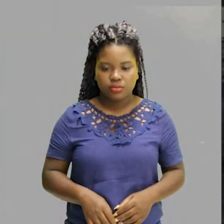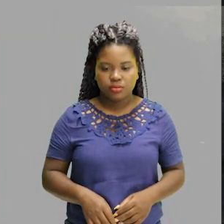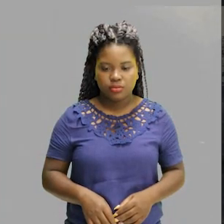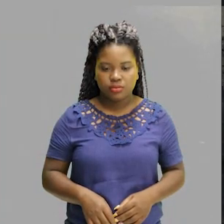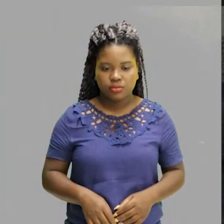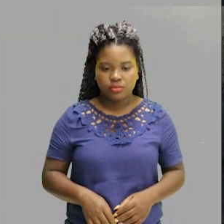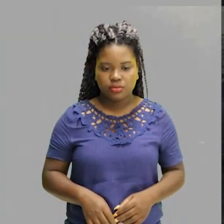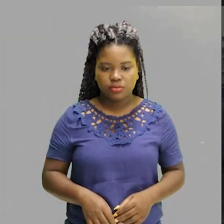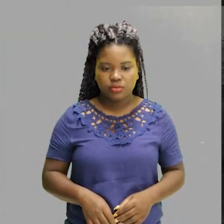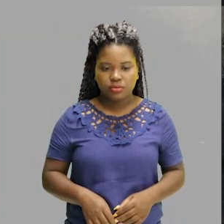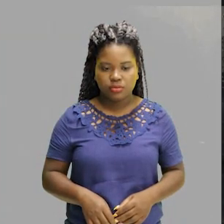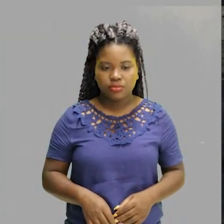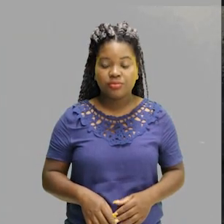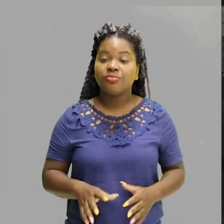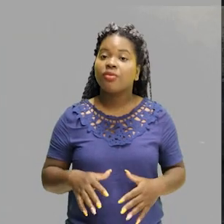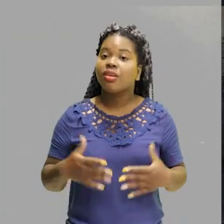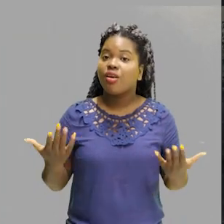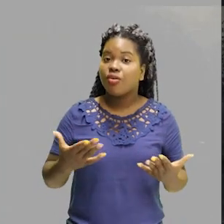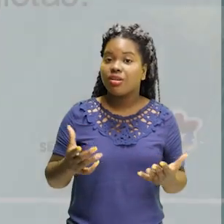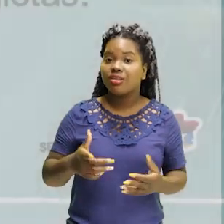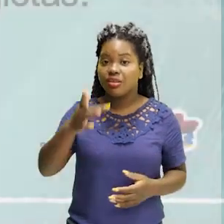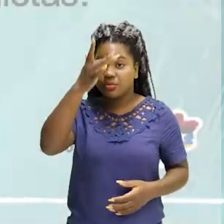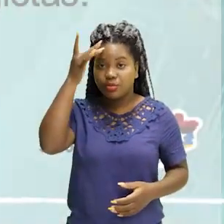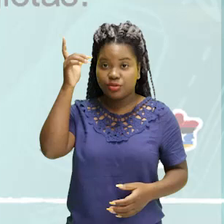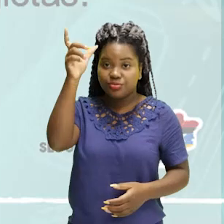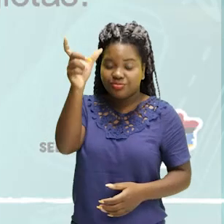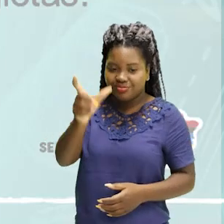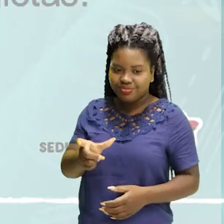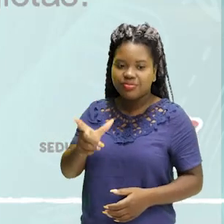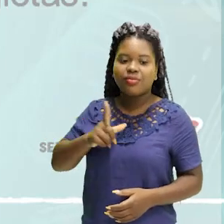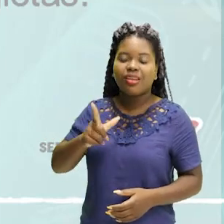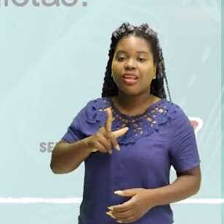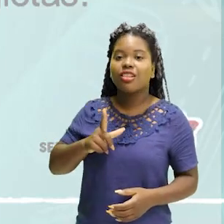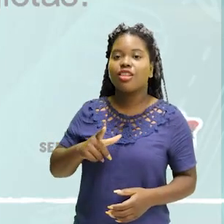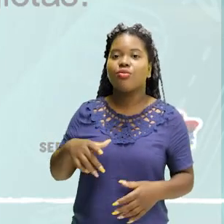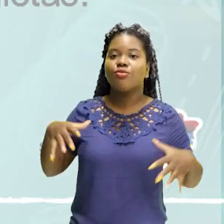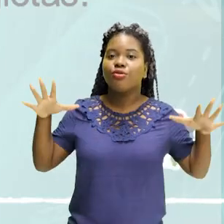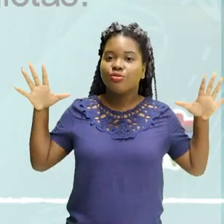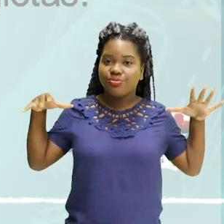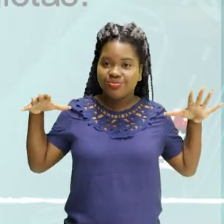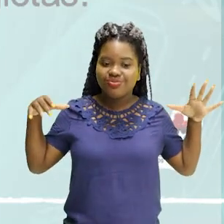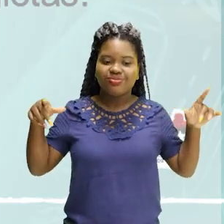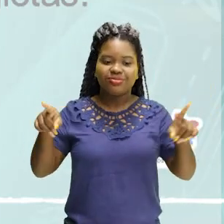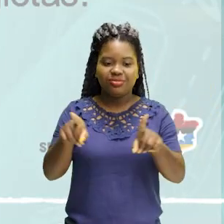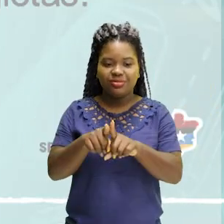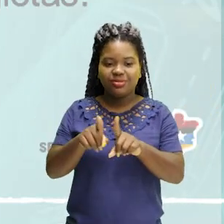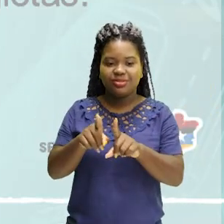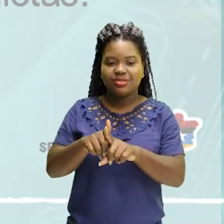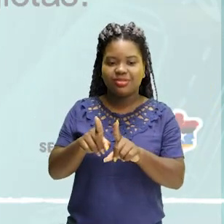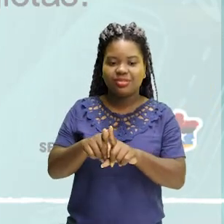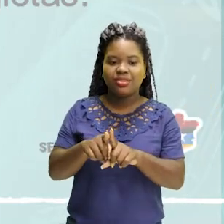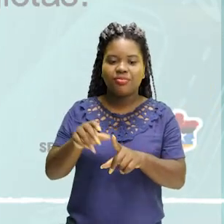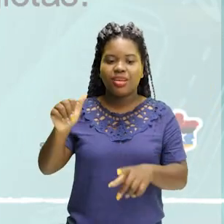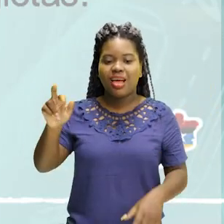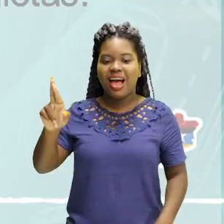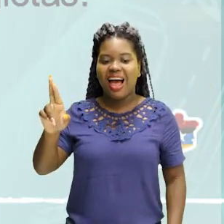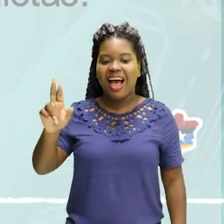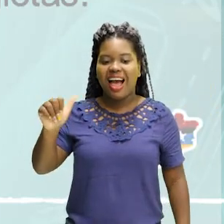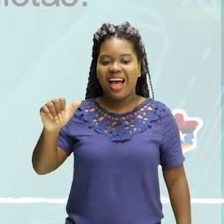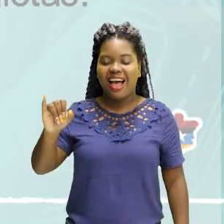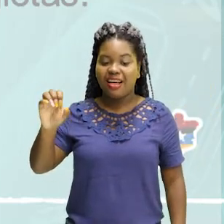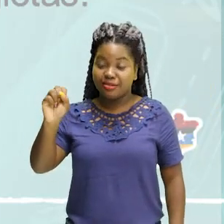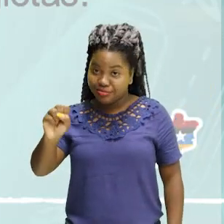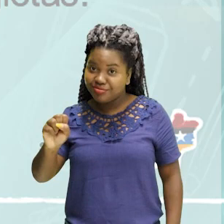de moralidade. Vamos às personagens? Nós temos o anjo, Arrais, ou seja, navegante da barca